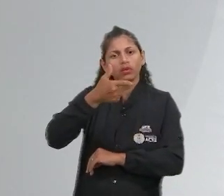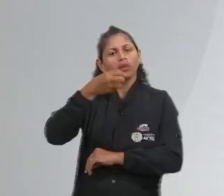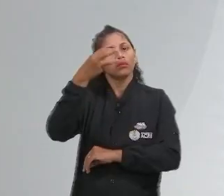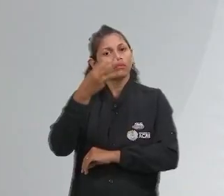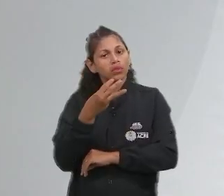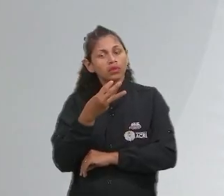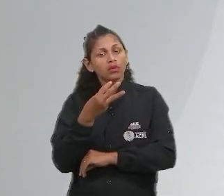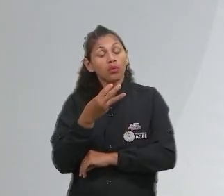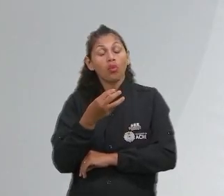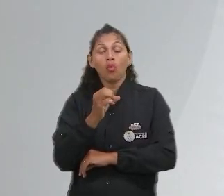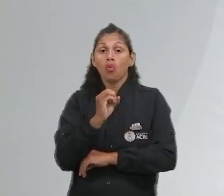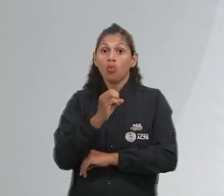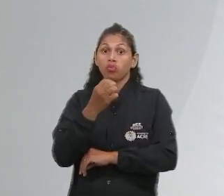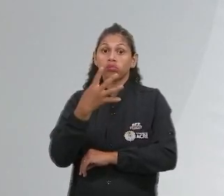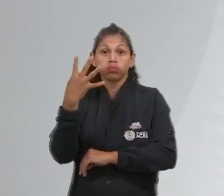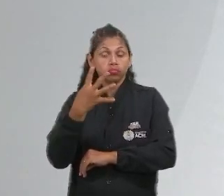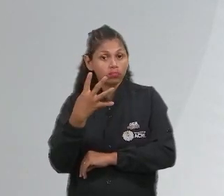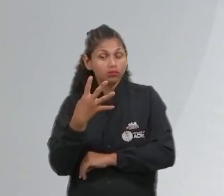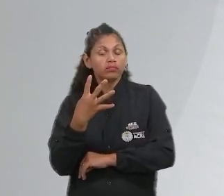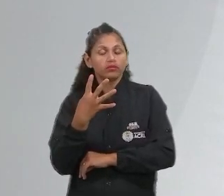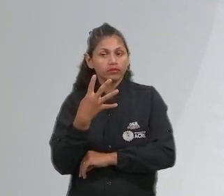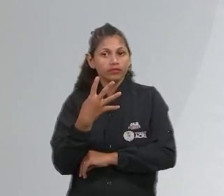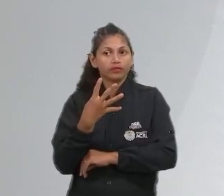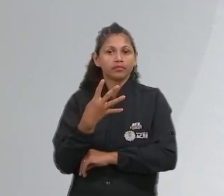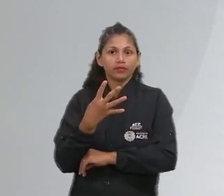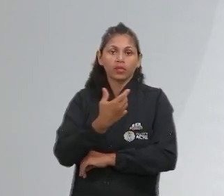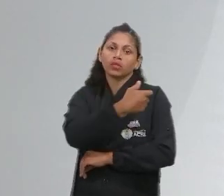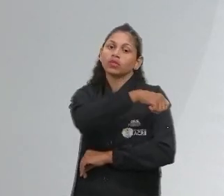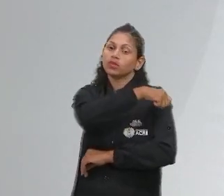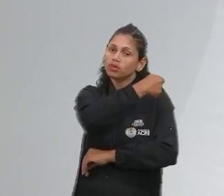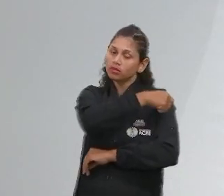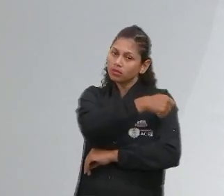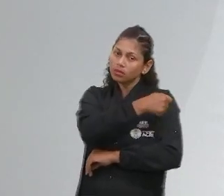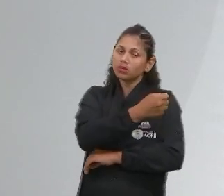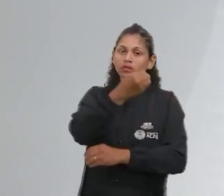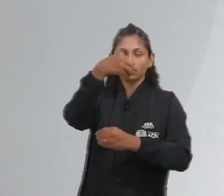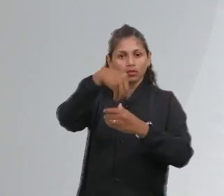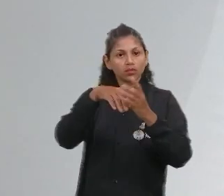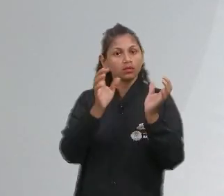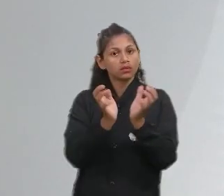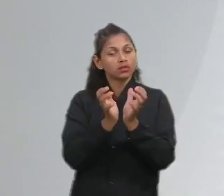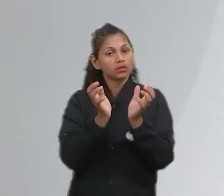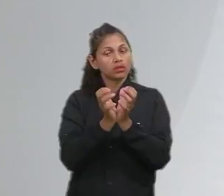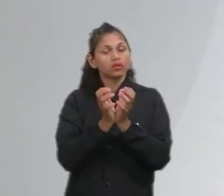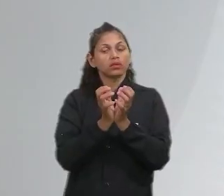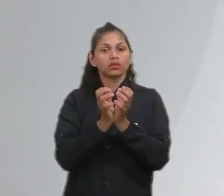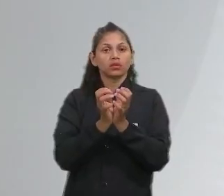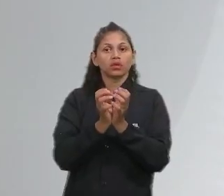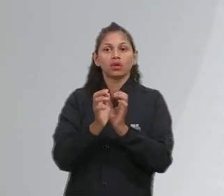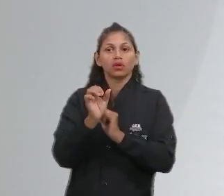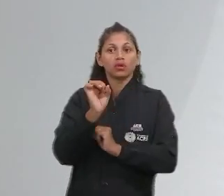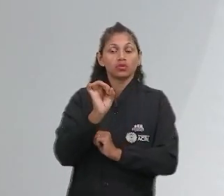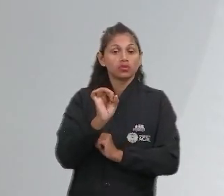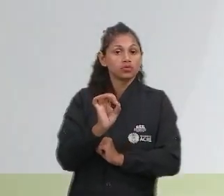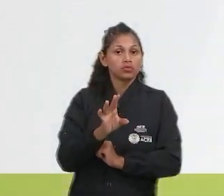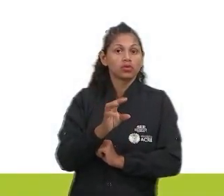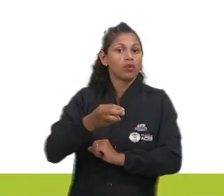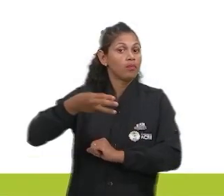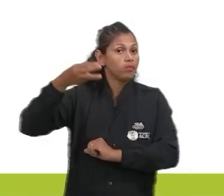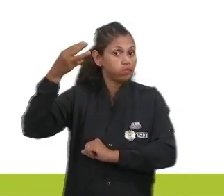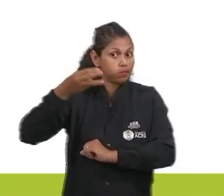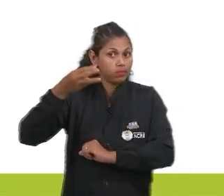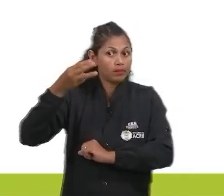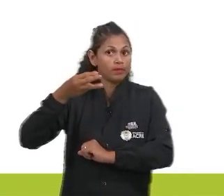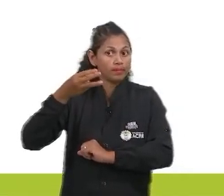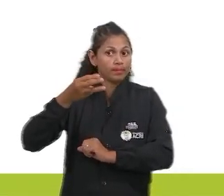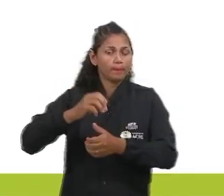ou quaternário. Nesse caso aqui do álcool, ele vai ter apenas a classificação terciário,